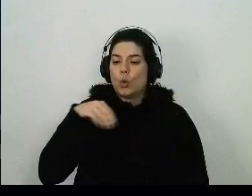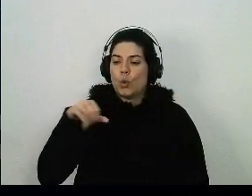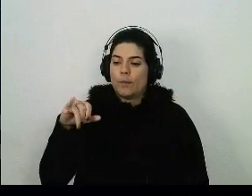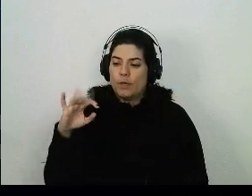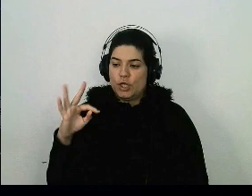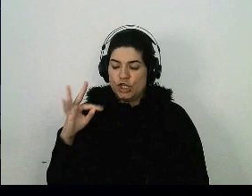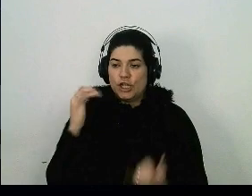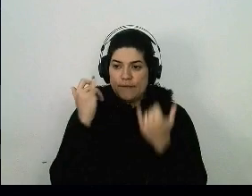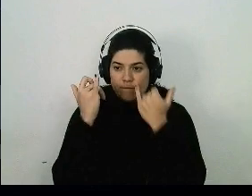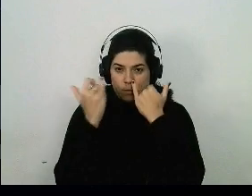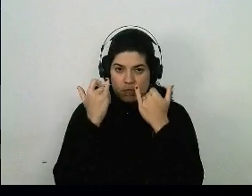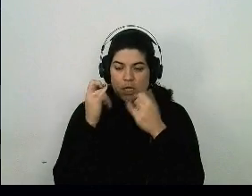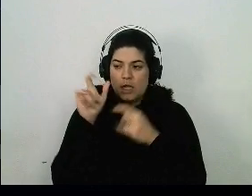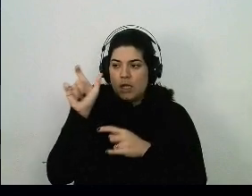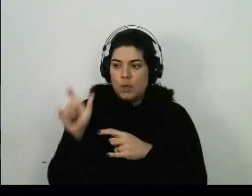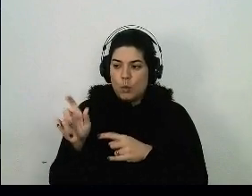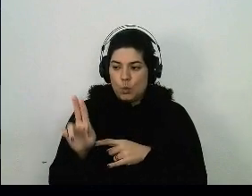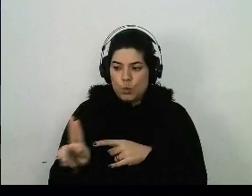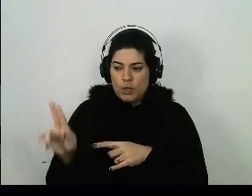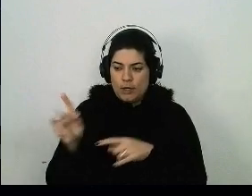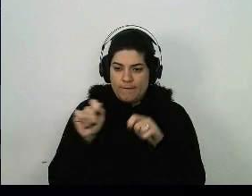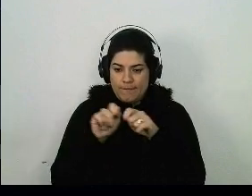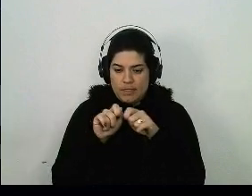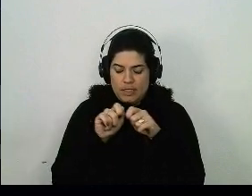essa informação